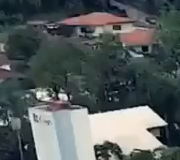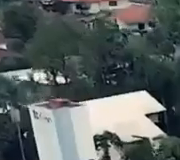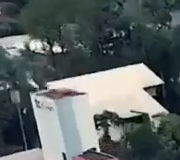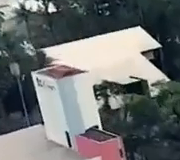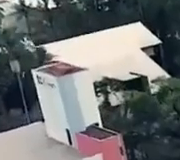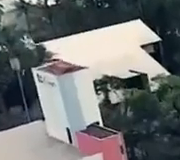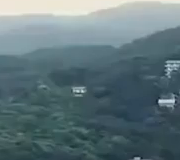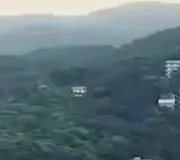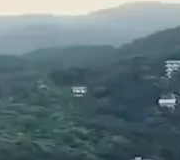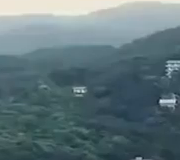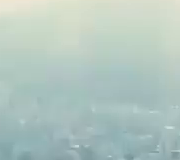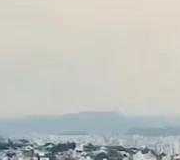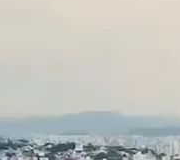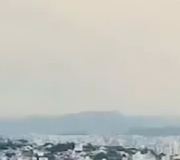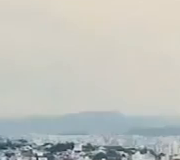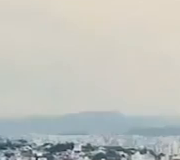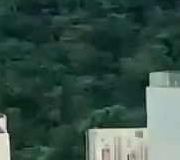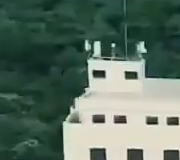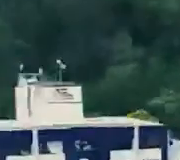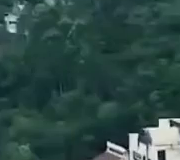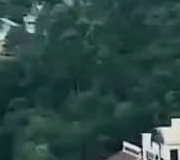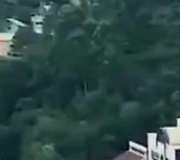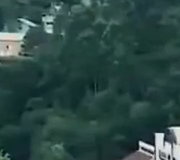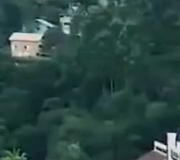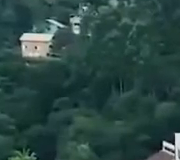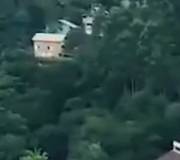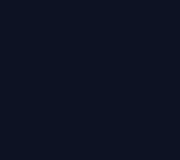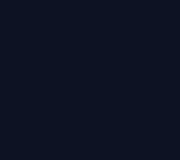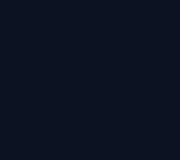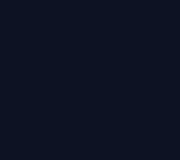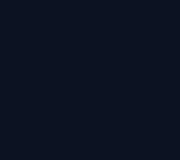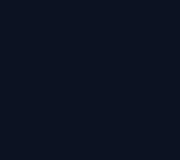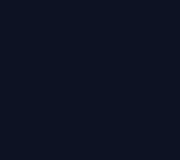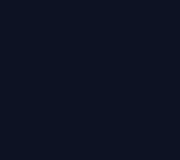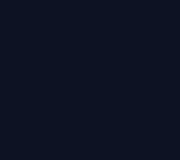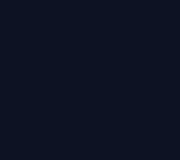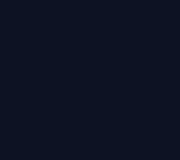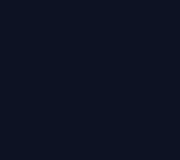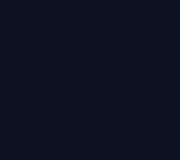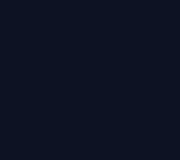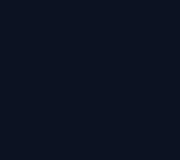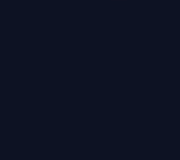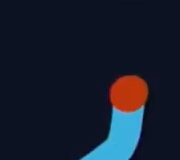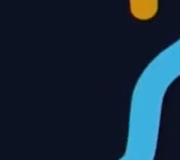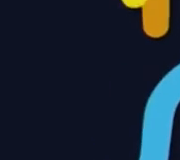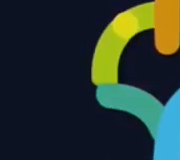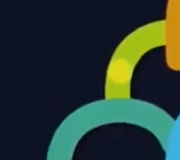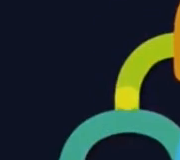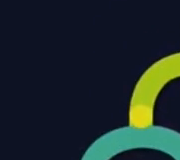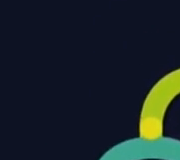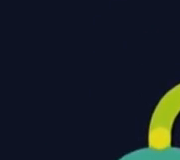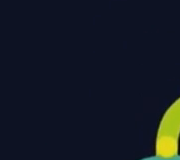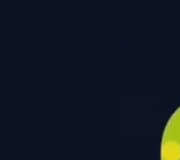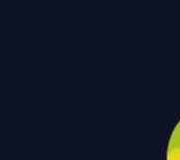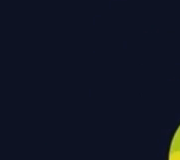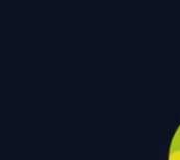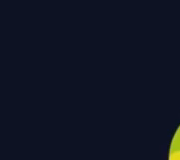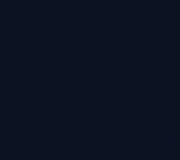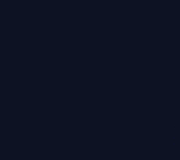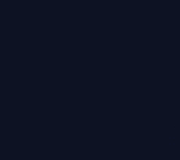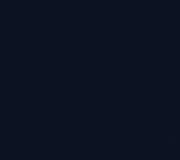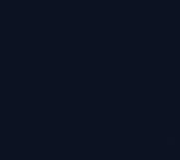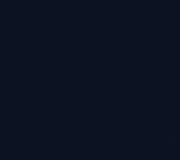em 2022 ainda mais fortes. Queremos e podemos conectar ainda